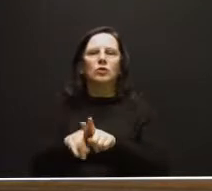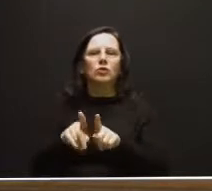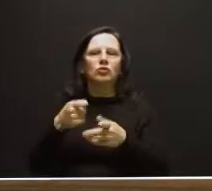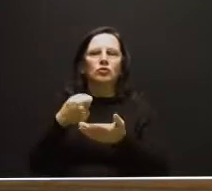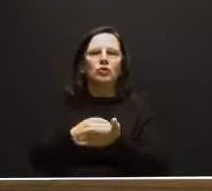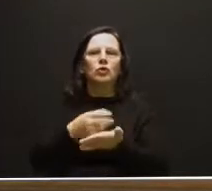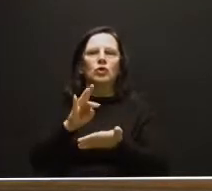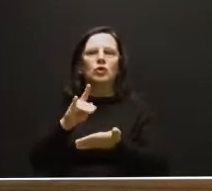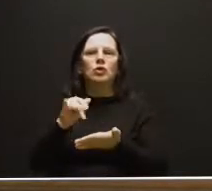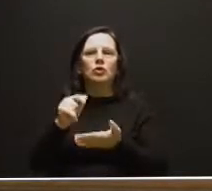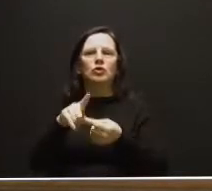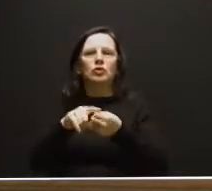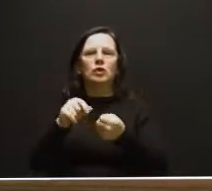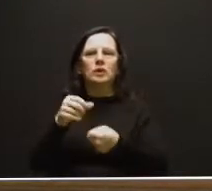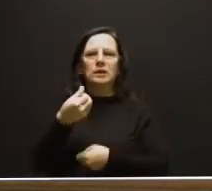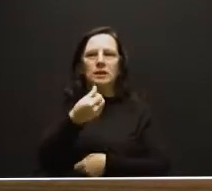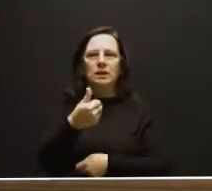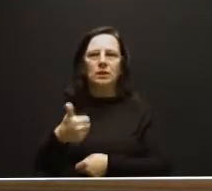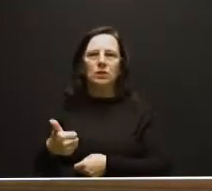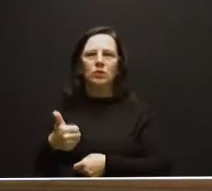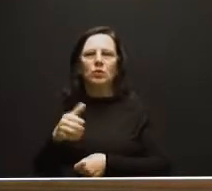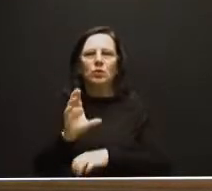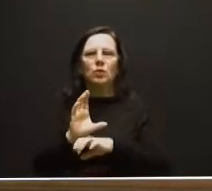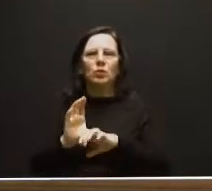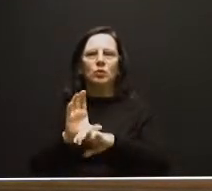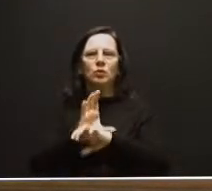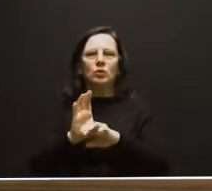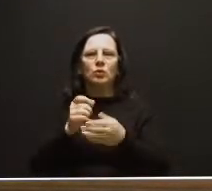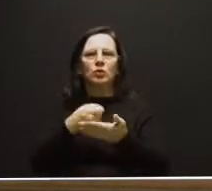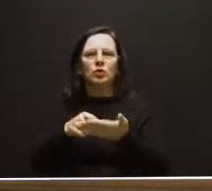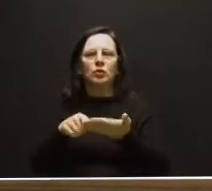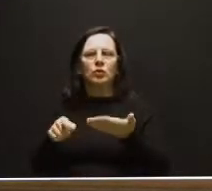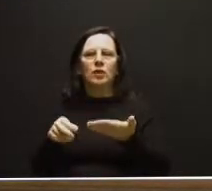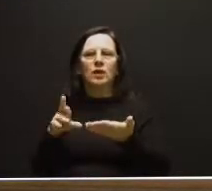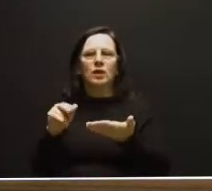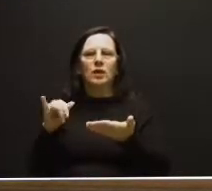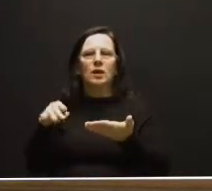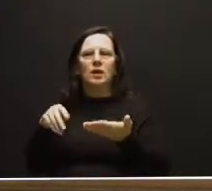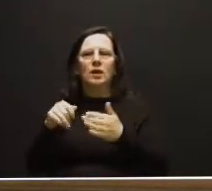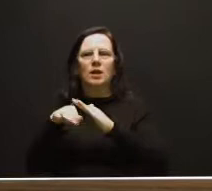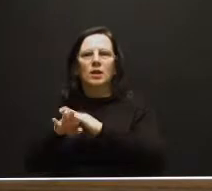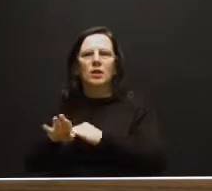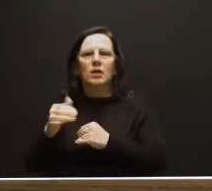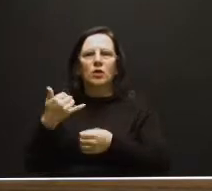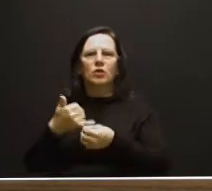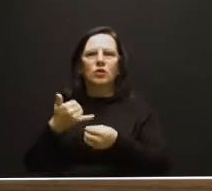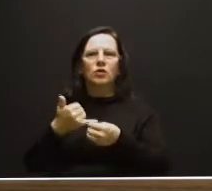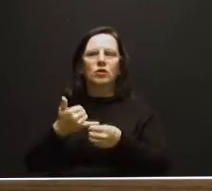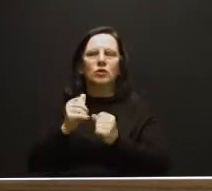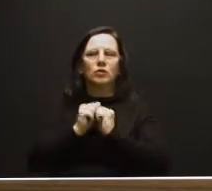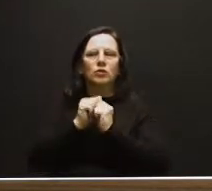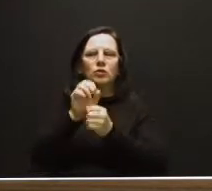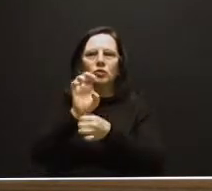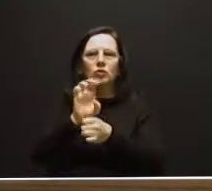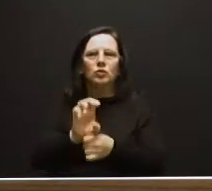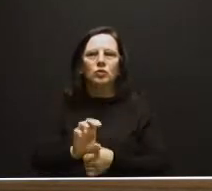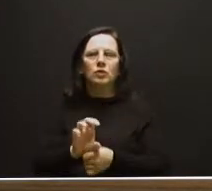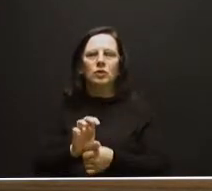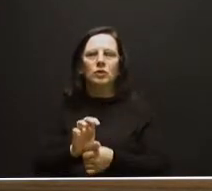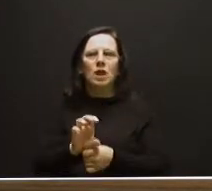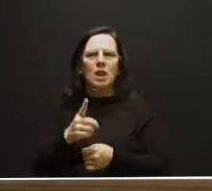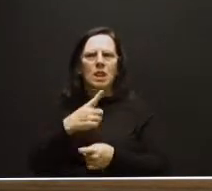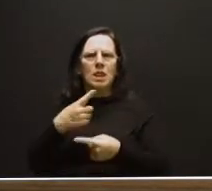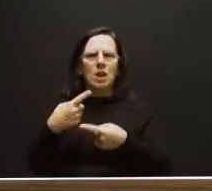prevista no artigo 61 da constituição que trata da reserva de iniciativa de lei do chefe do poder executivo não se